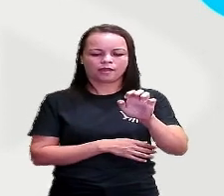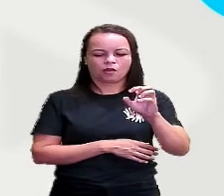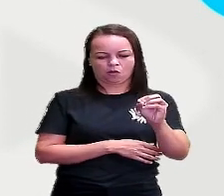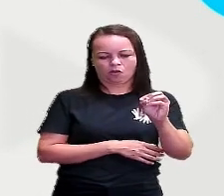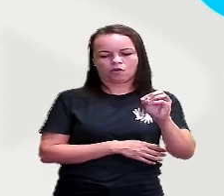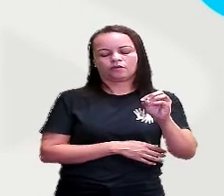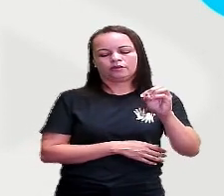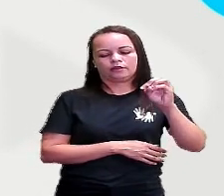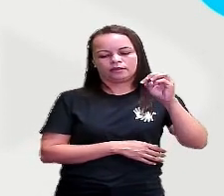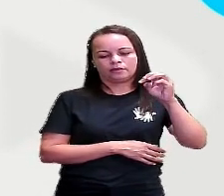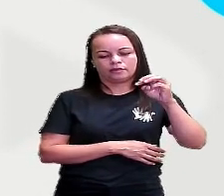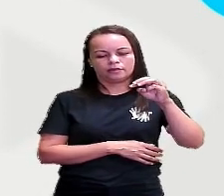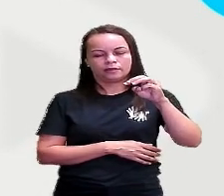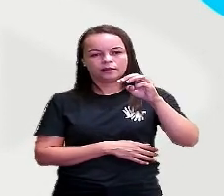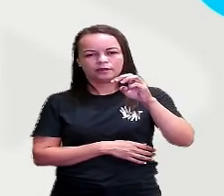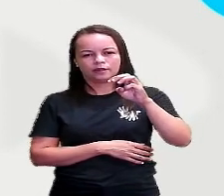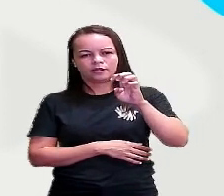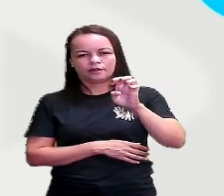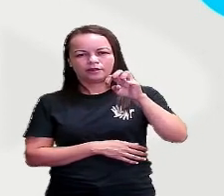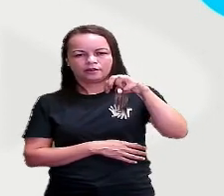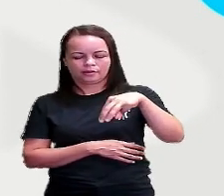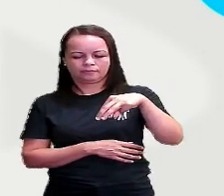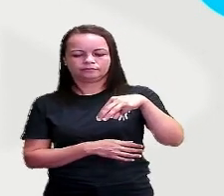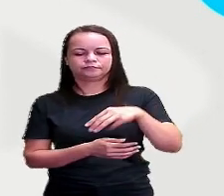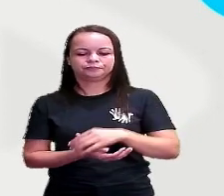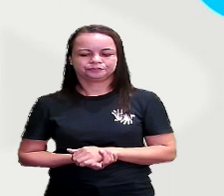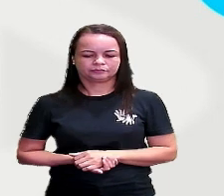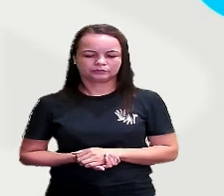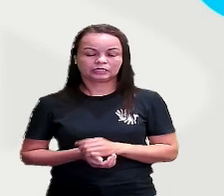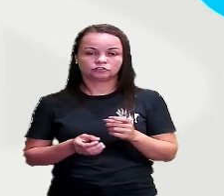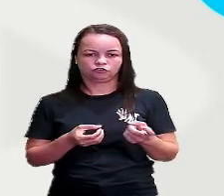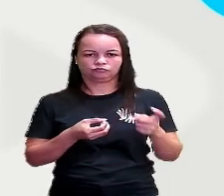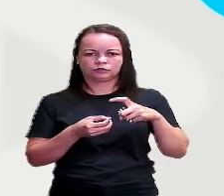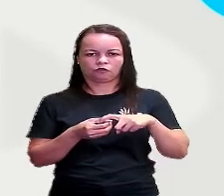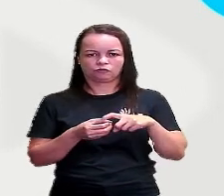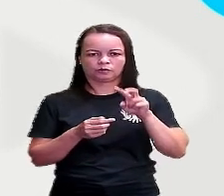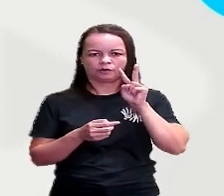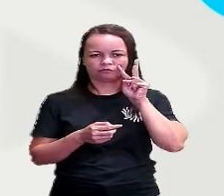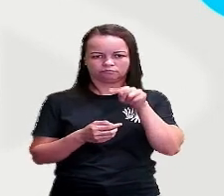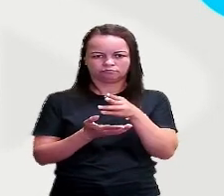gente aprender. Deixa eu voltar aqui.